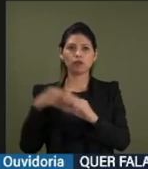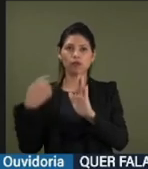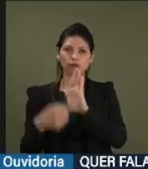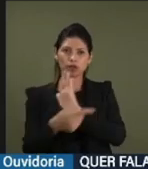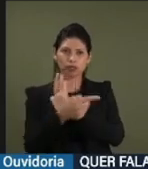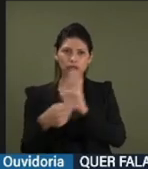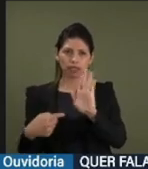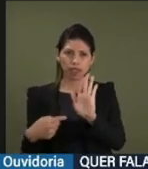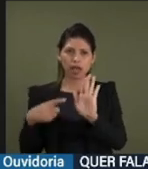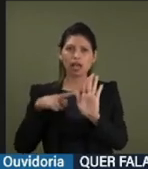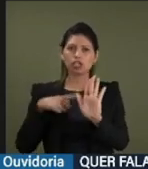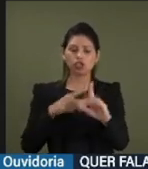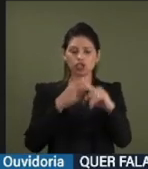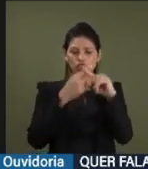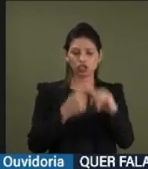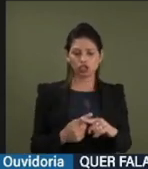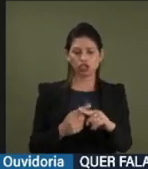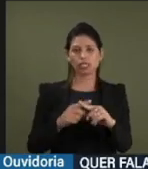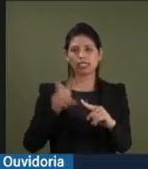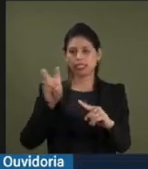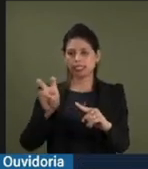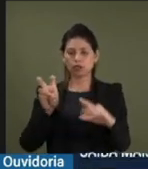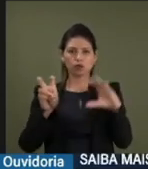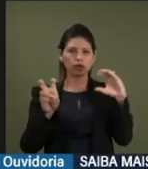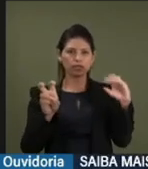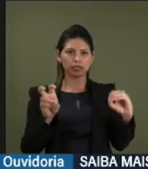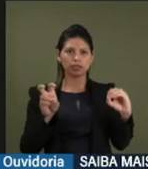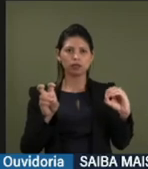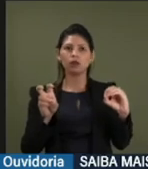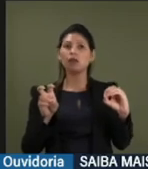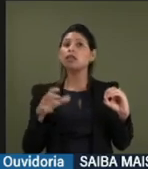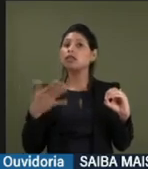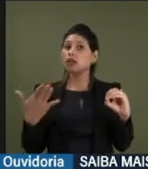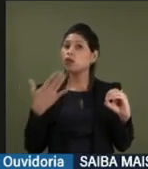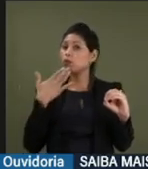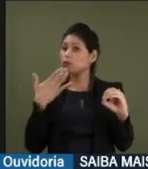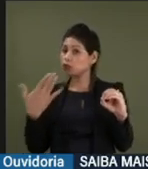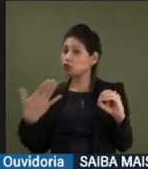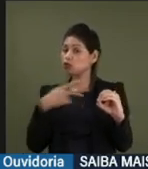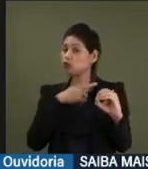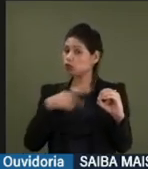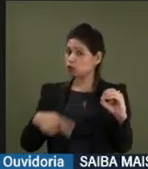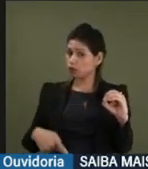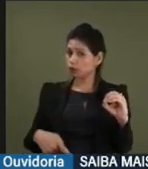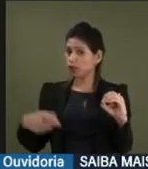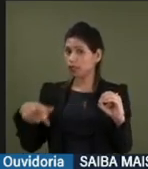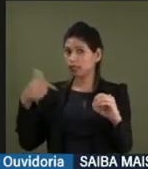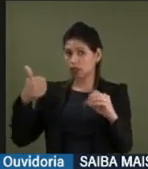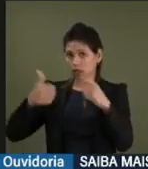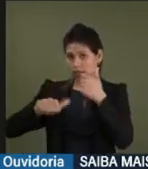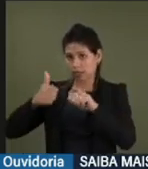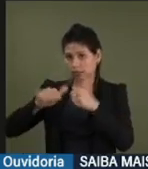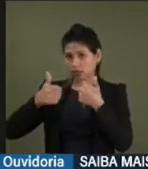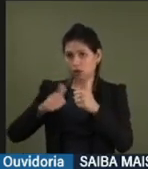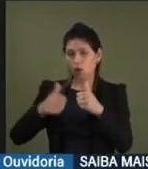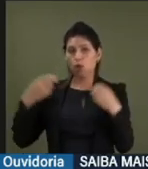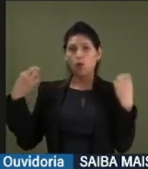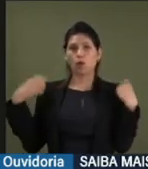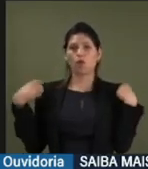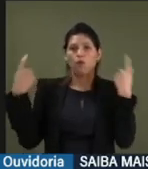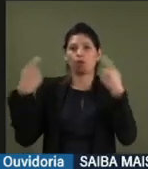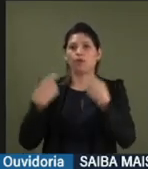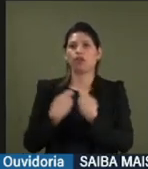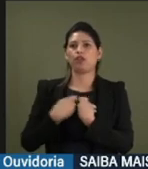indicava 5-0, com o pedido de vistas feito pelo presidente da Casa, o ministro Barroso.